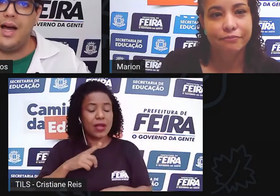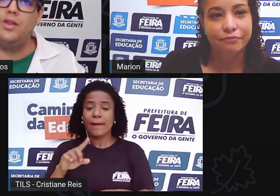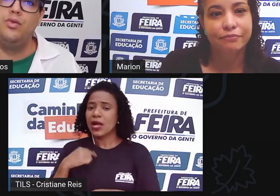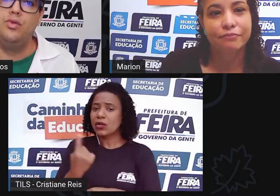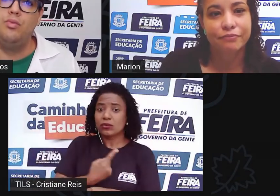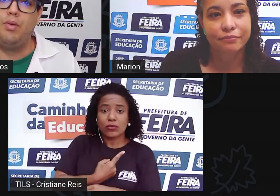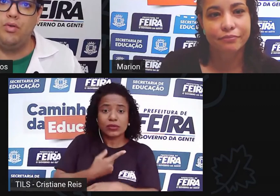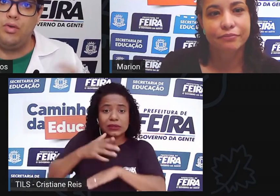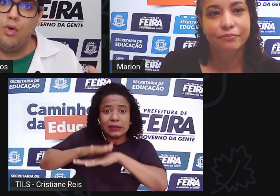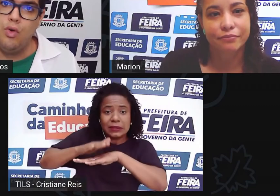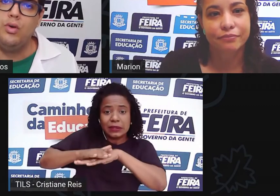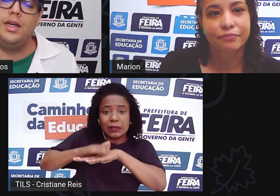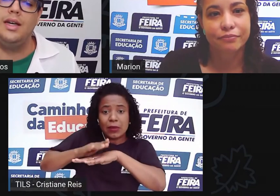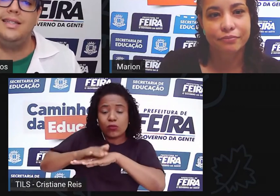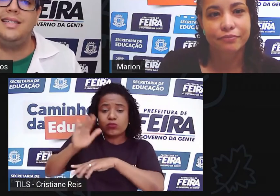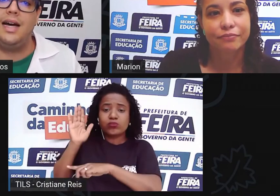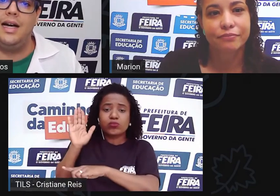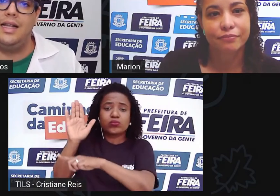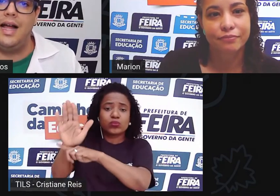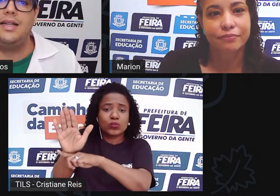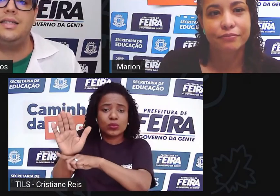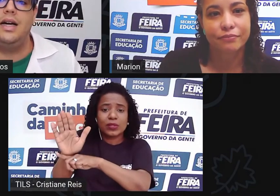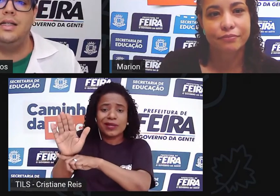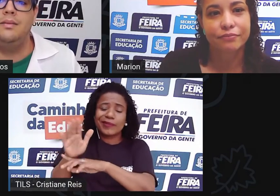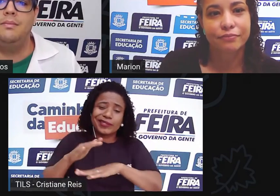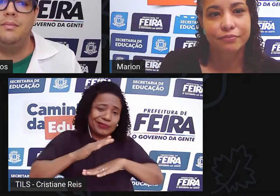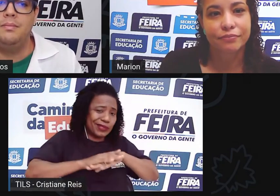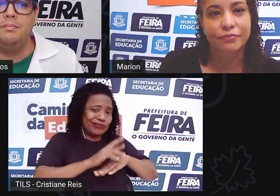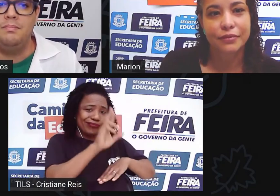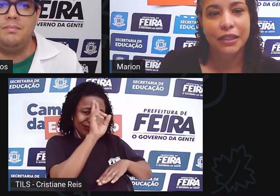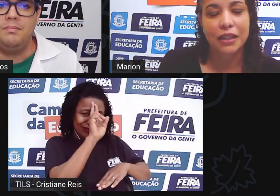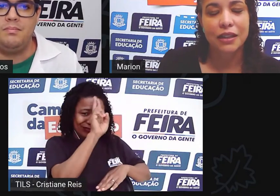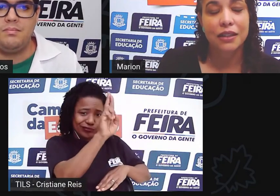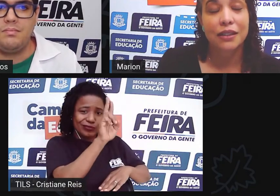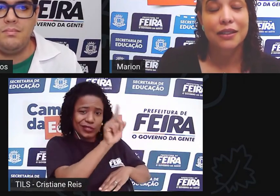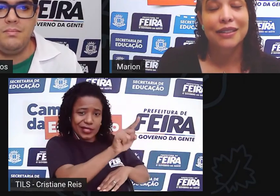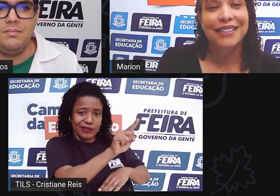na mão lá do produtor em grande escala, em larga escala?